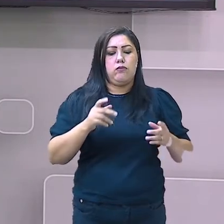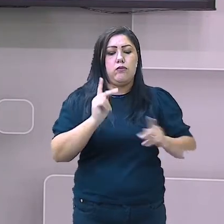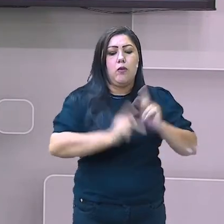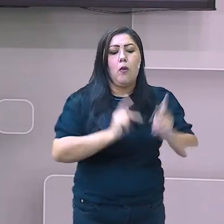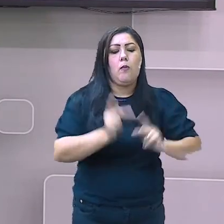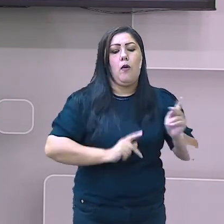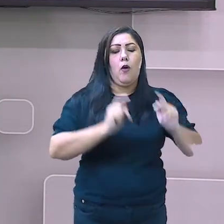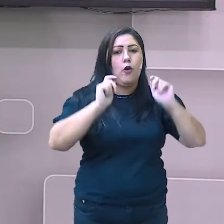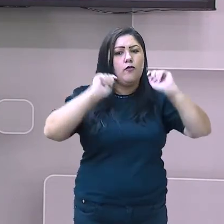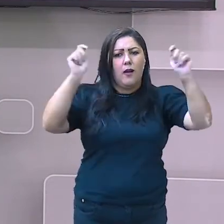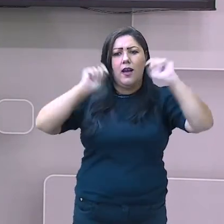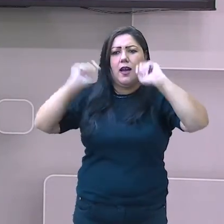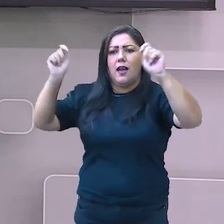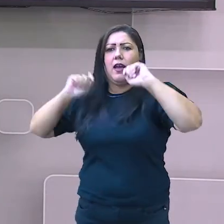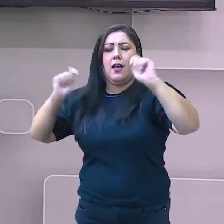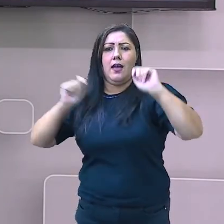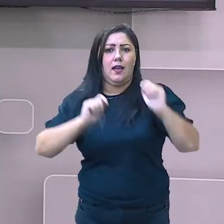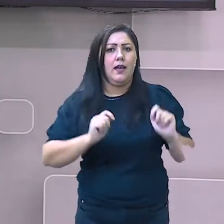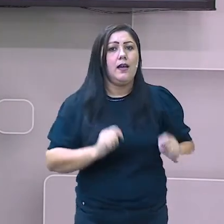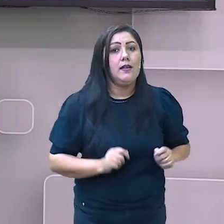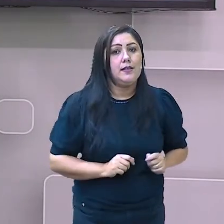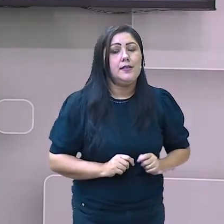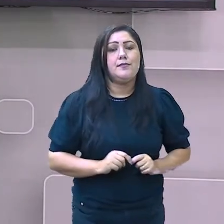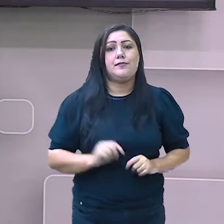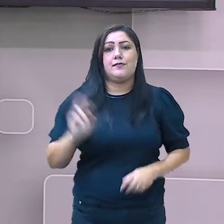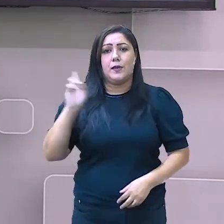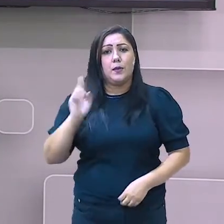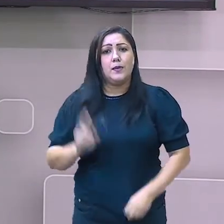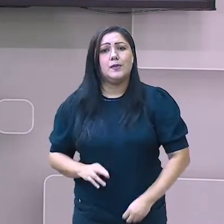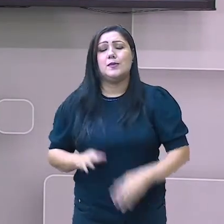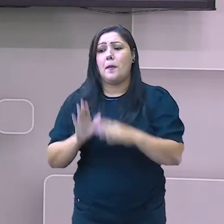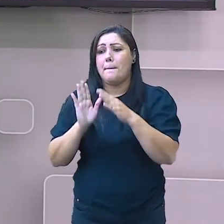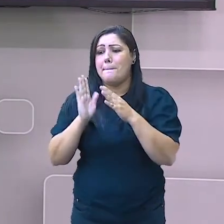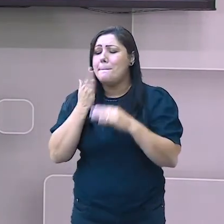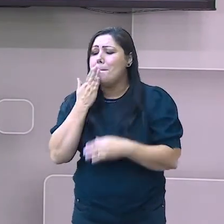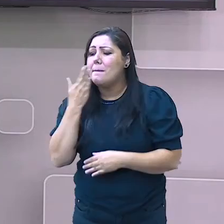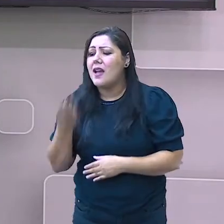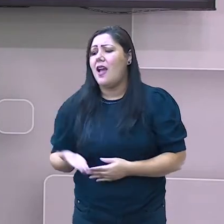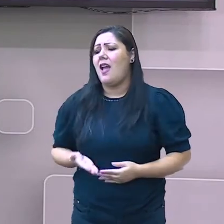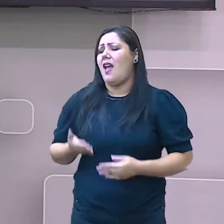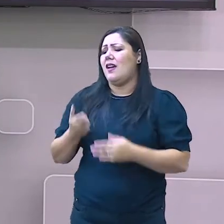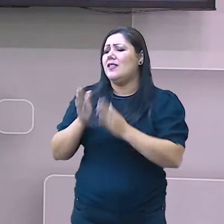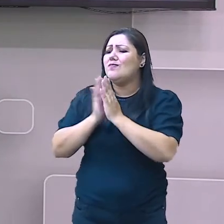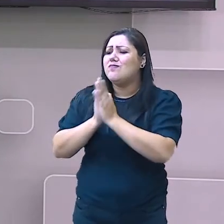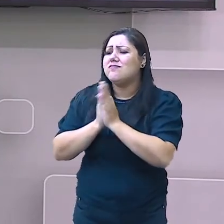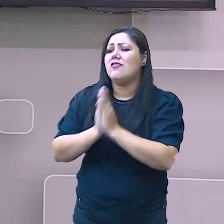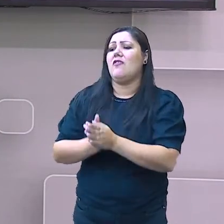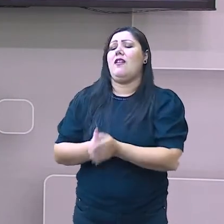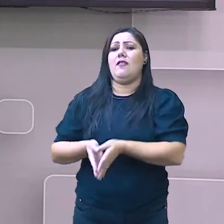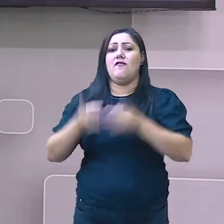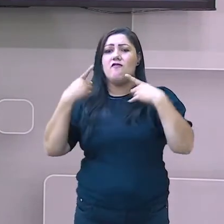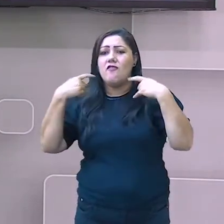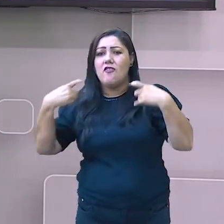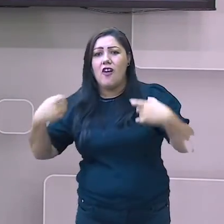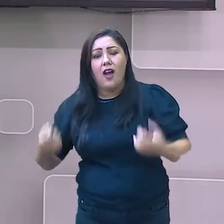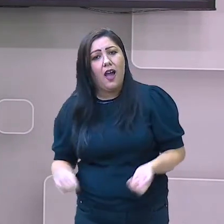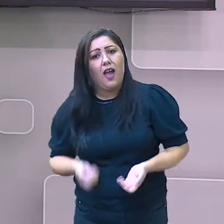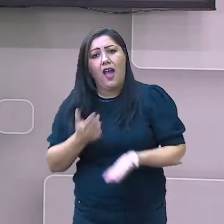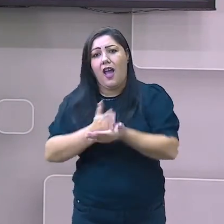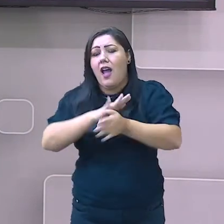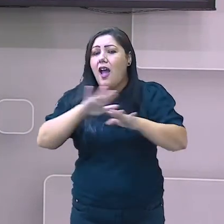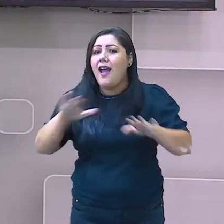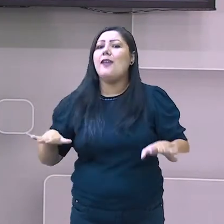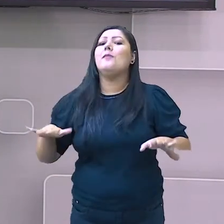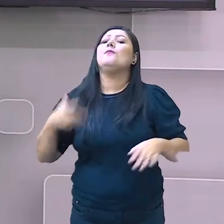russas que pediam o fim da guerra, nesse sentido, nesse contexto,